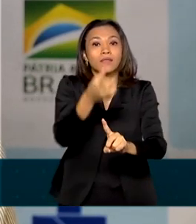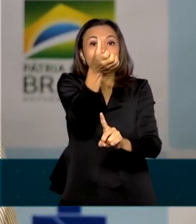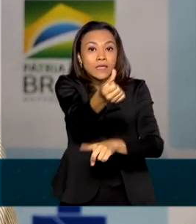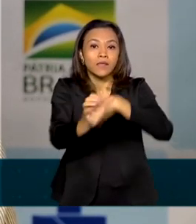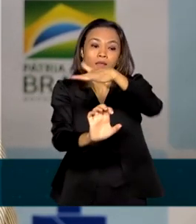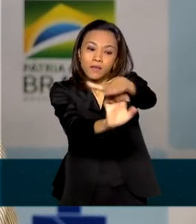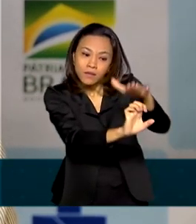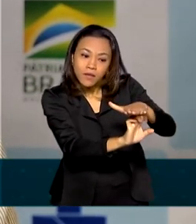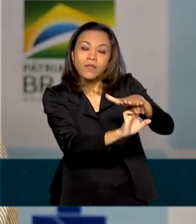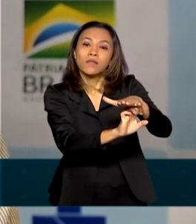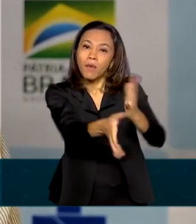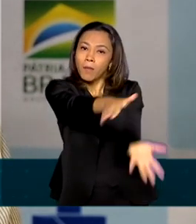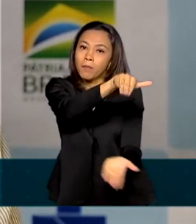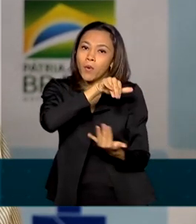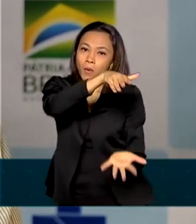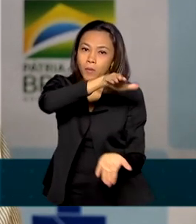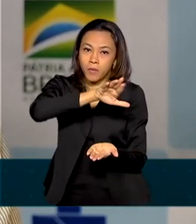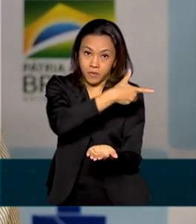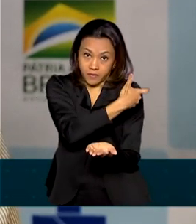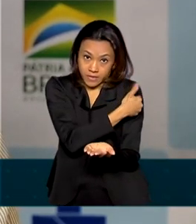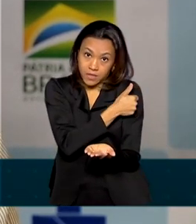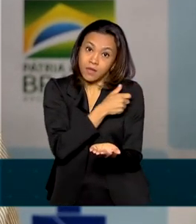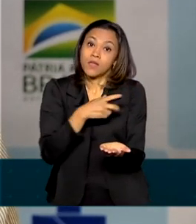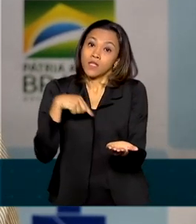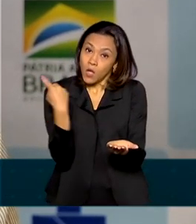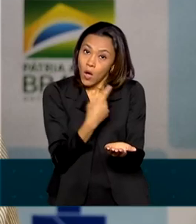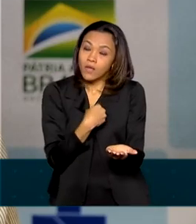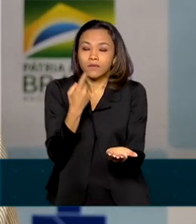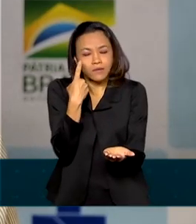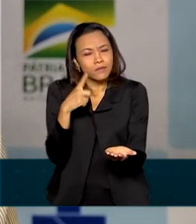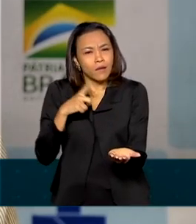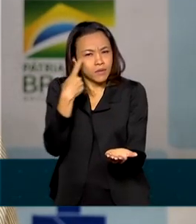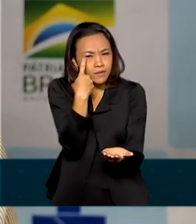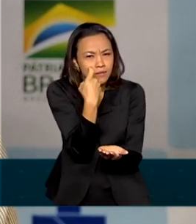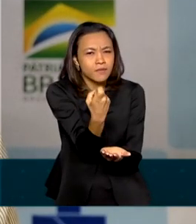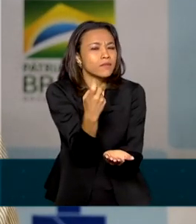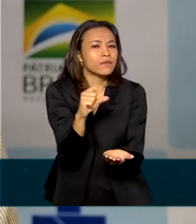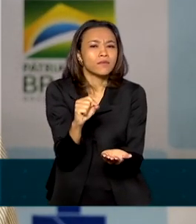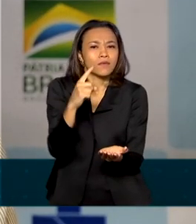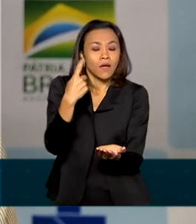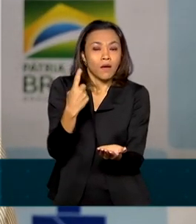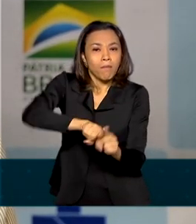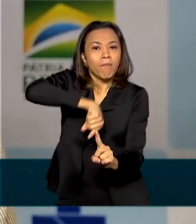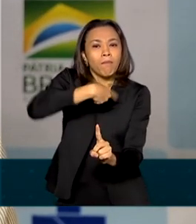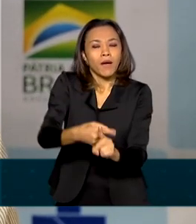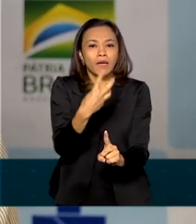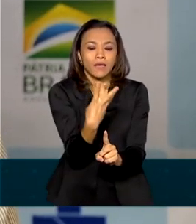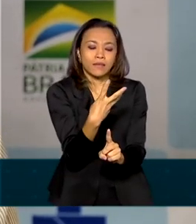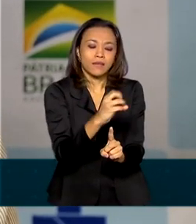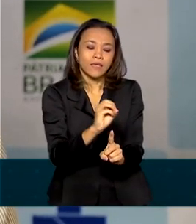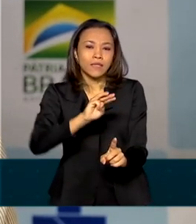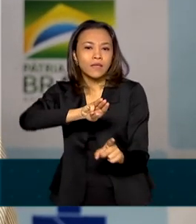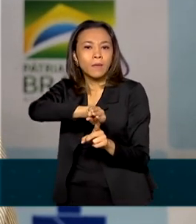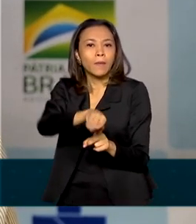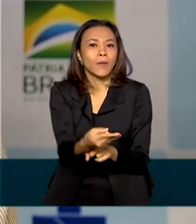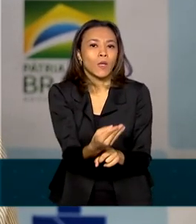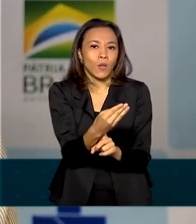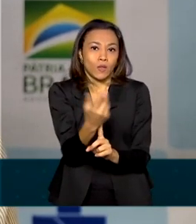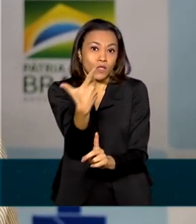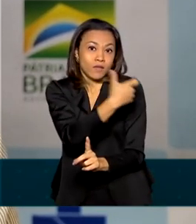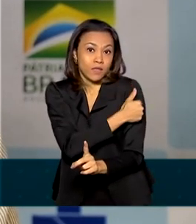e, mesmo assim, manifestamos o interesse de aquisição de mais 30 milhões de doses no último trimestre